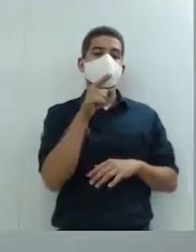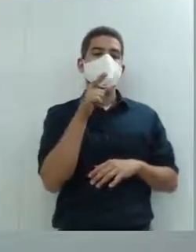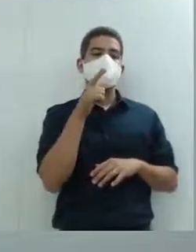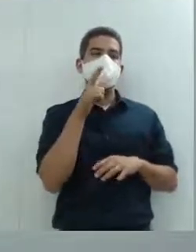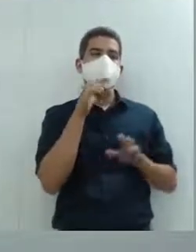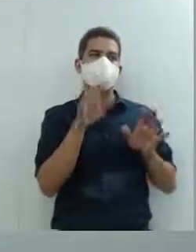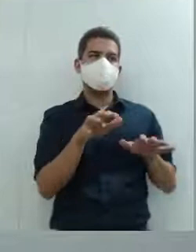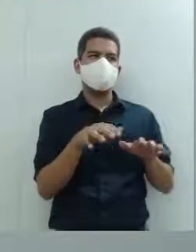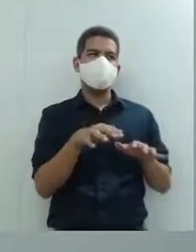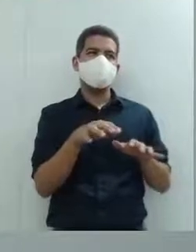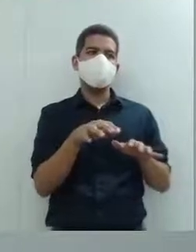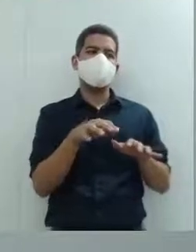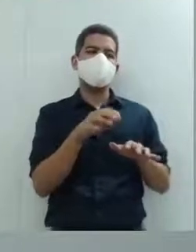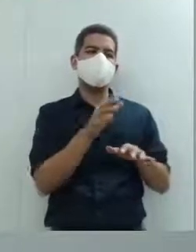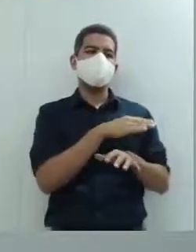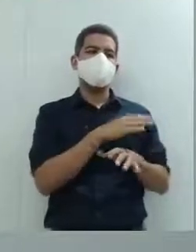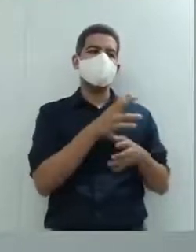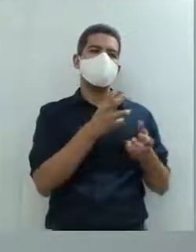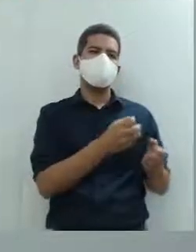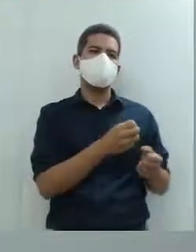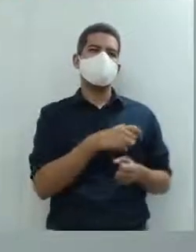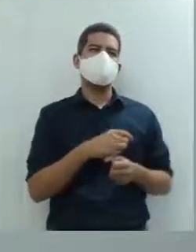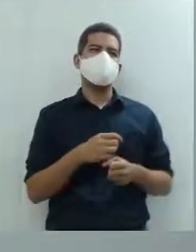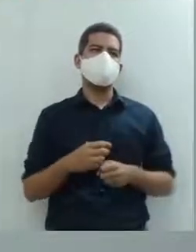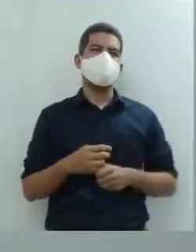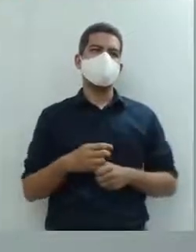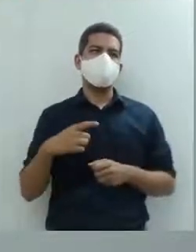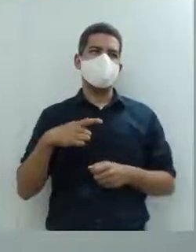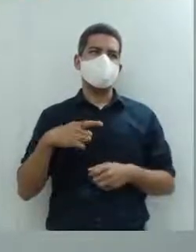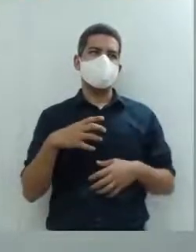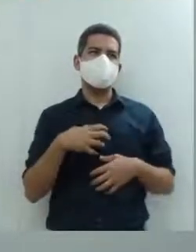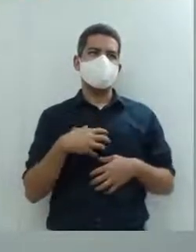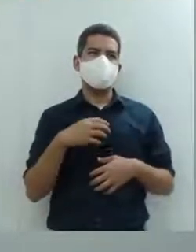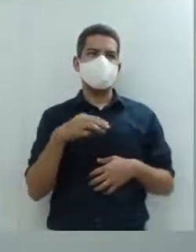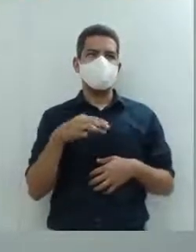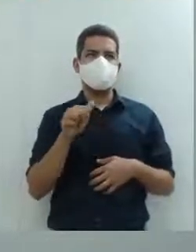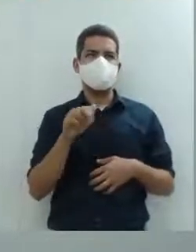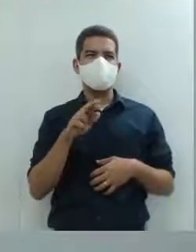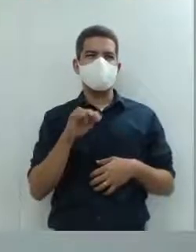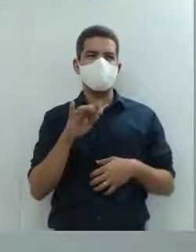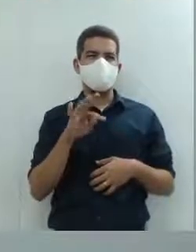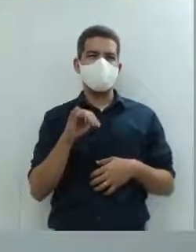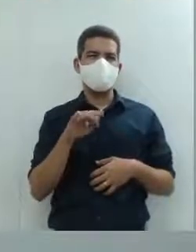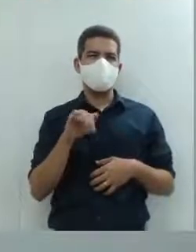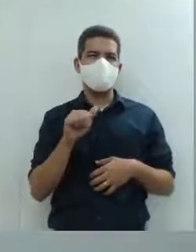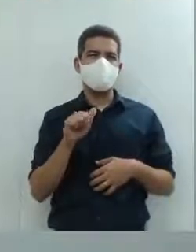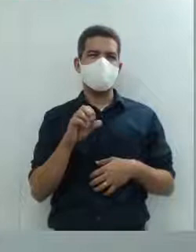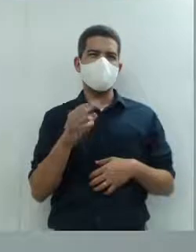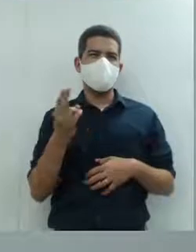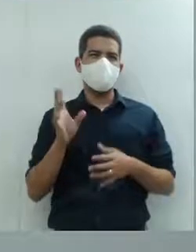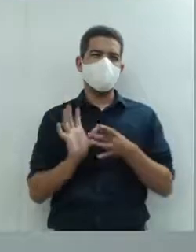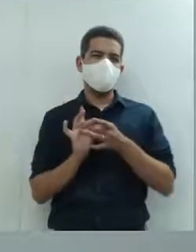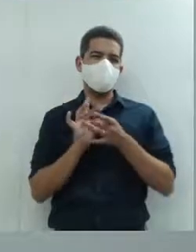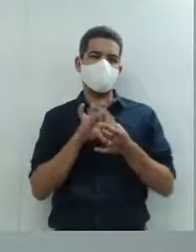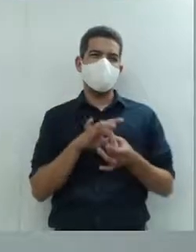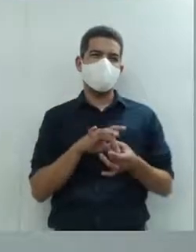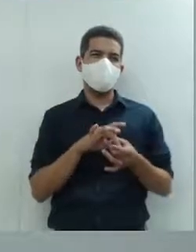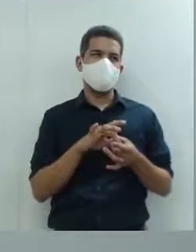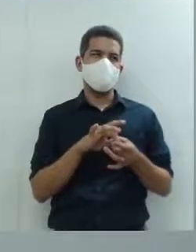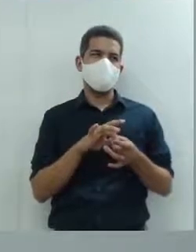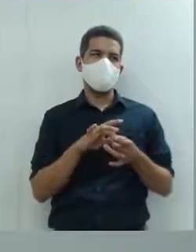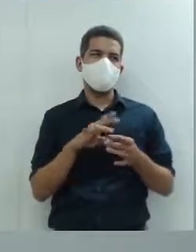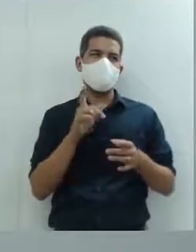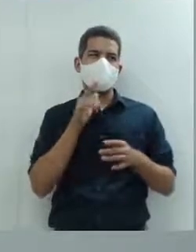bem seca, né, do outro lado. Esse efeito chama maritimidade. Ou continentalidade. Continentalidade quando está longe do